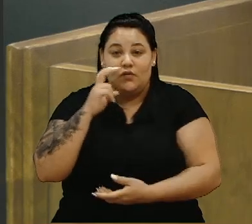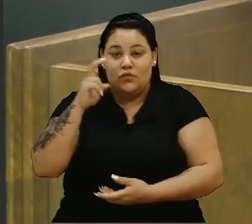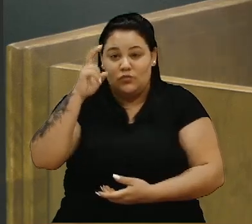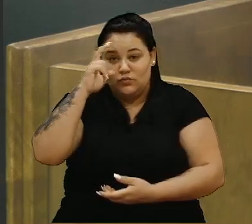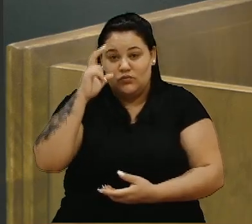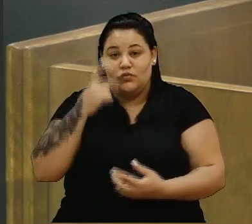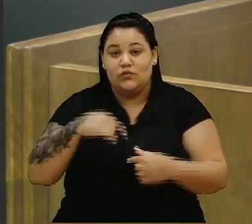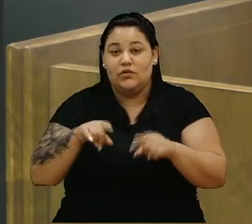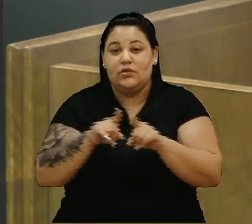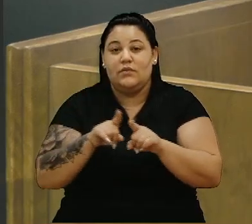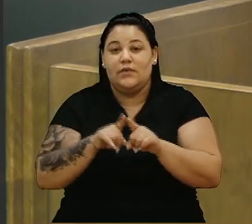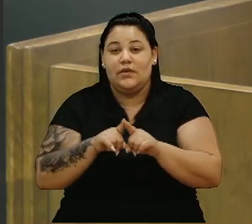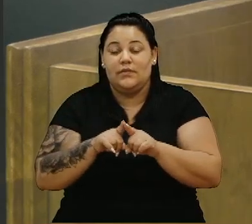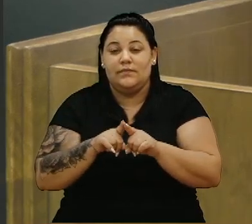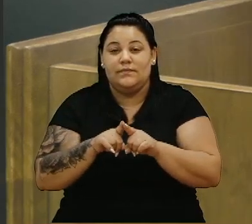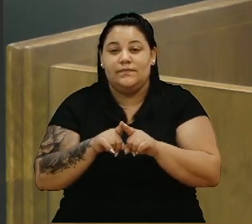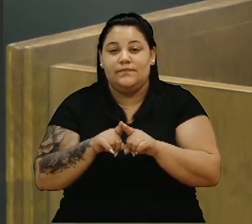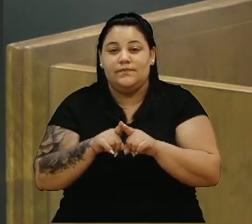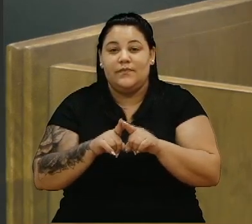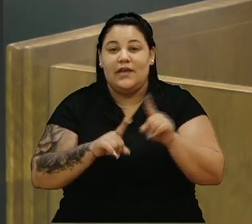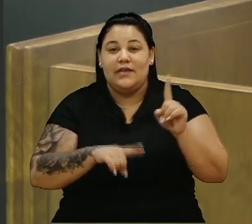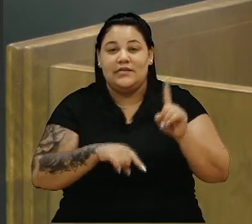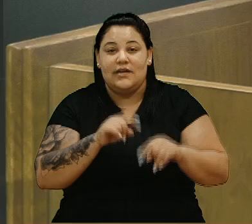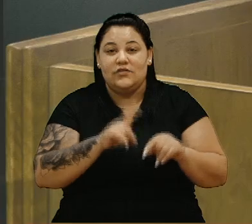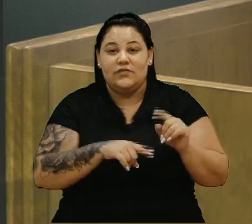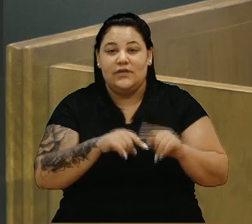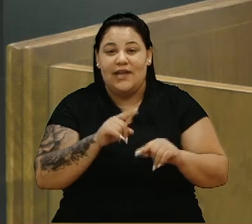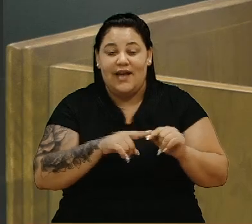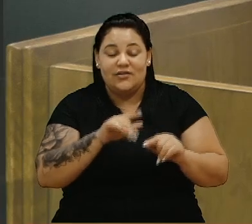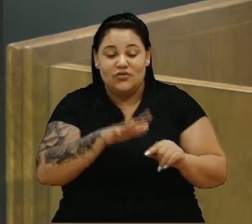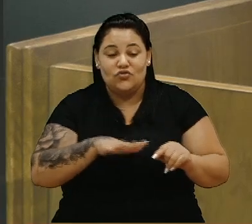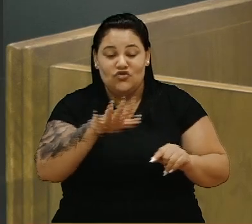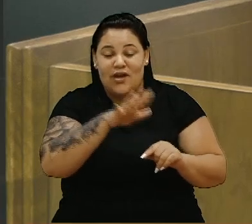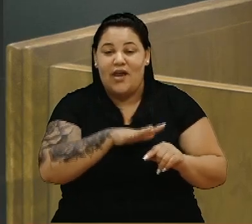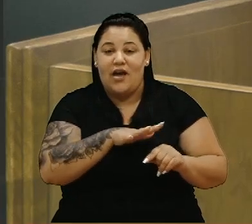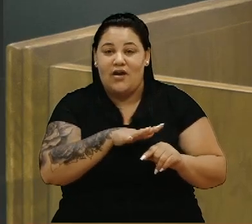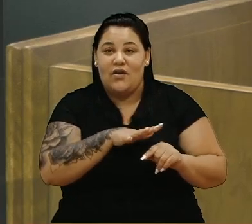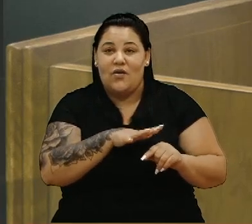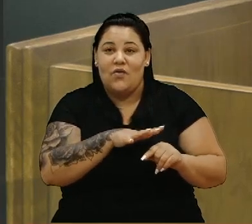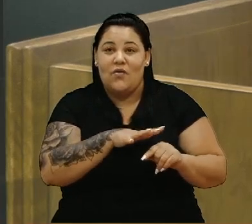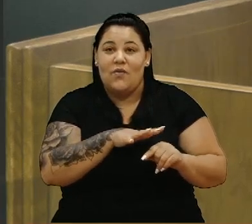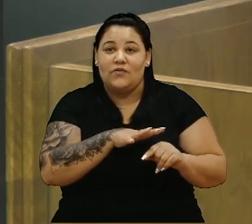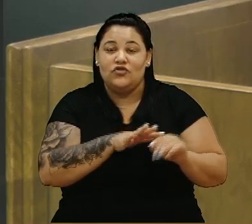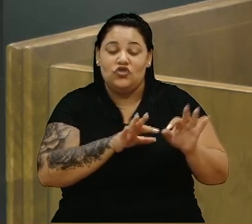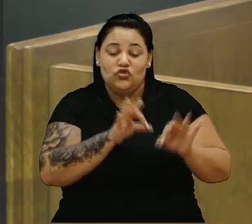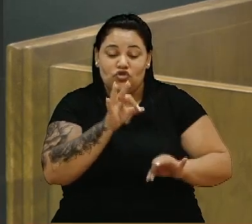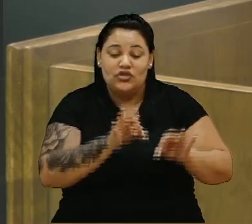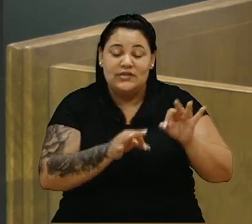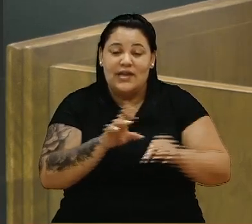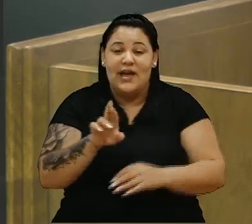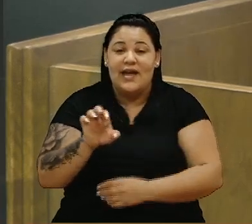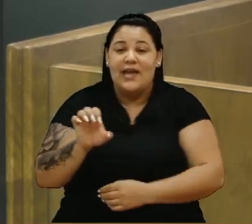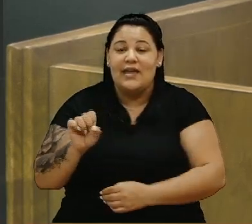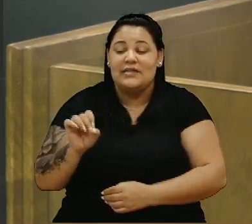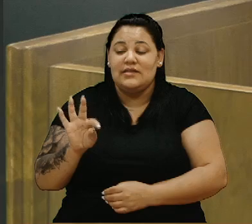os círculos de paz, as atividades de justiça restaurativa, atividades de cultura, de esporte,